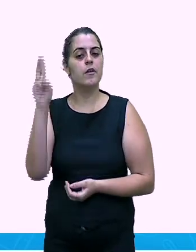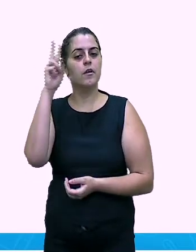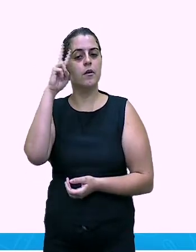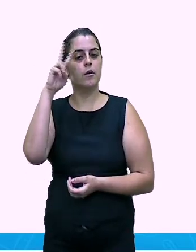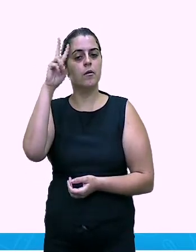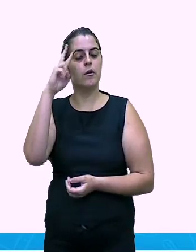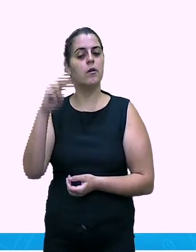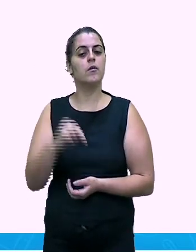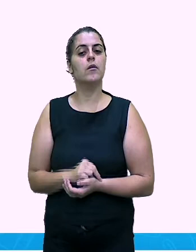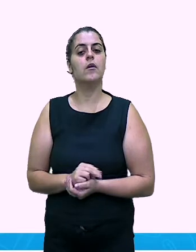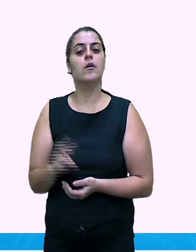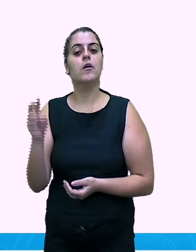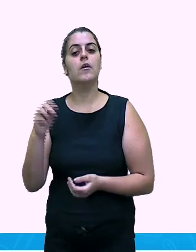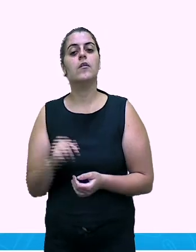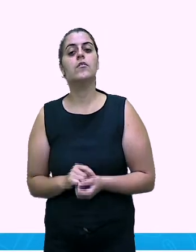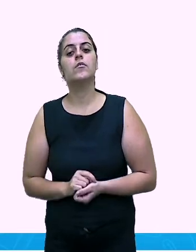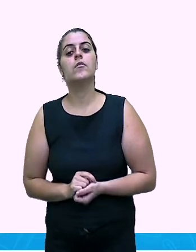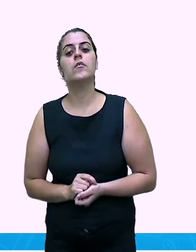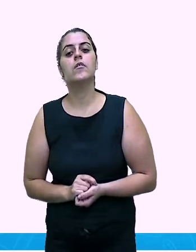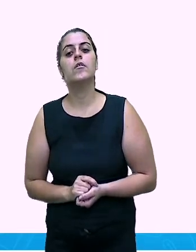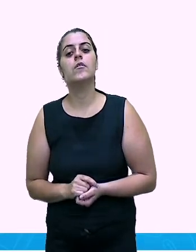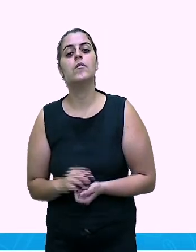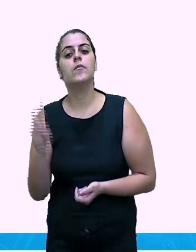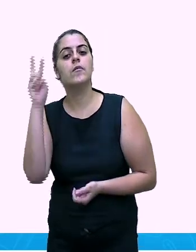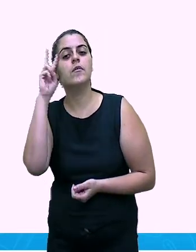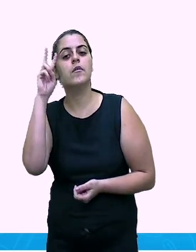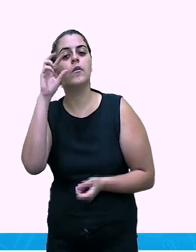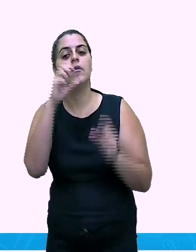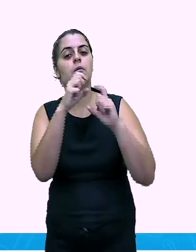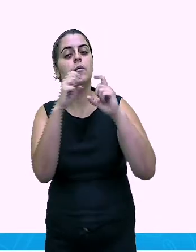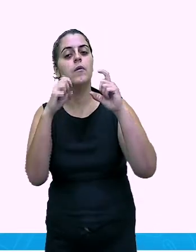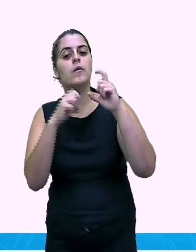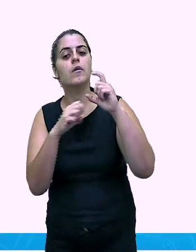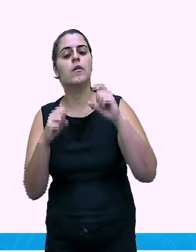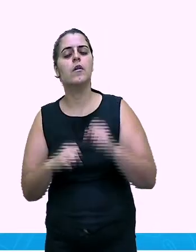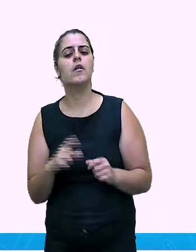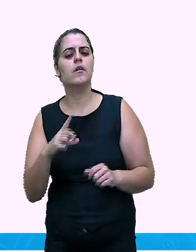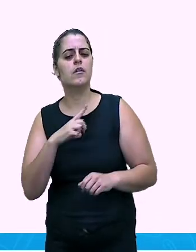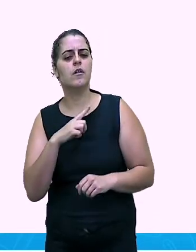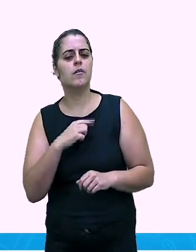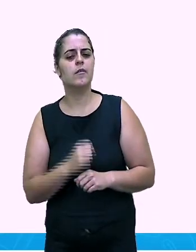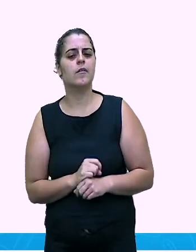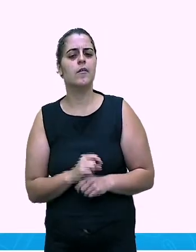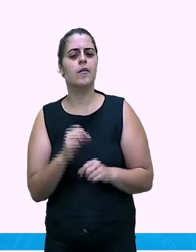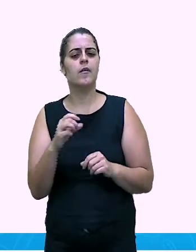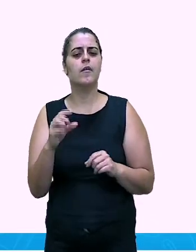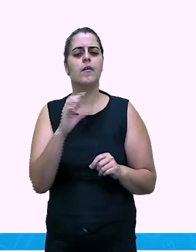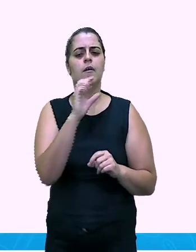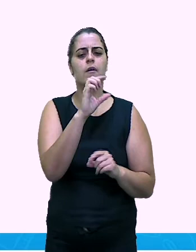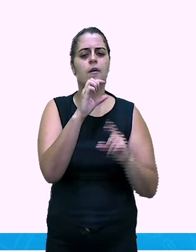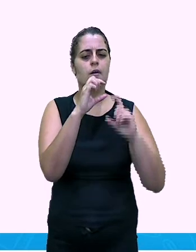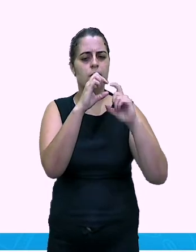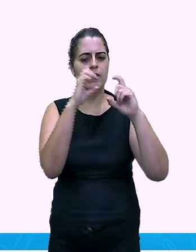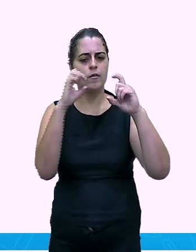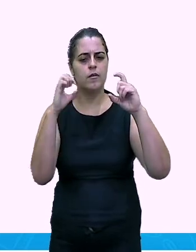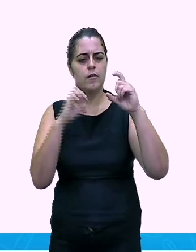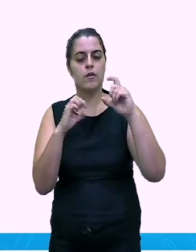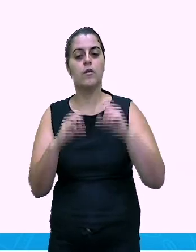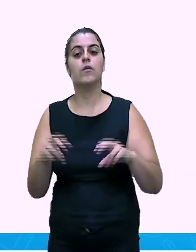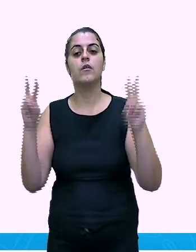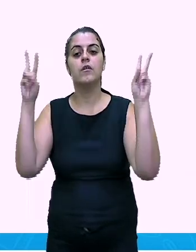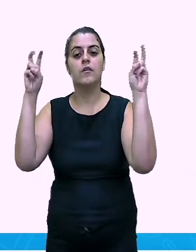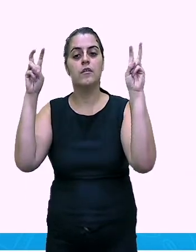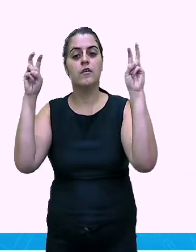Lembrando que a história em quadrinho, ela tem em cada quadrinho o tema